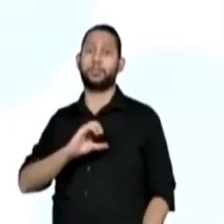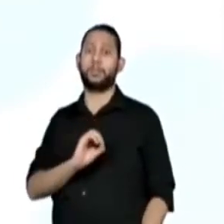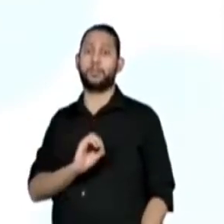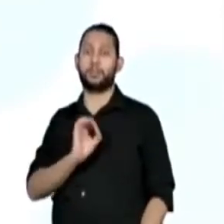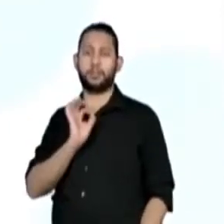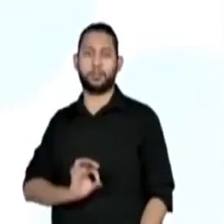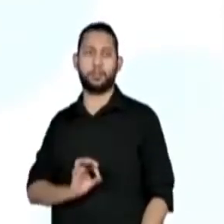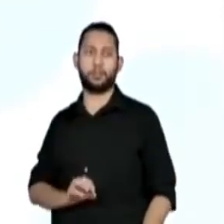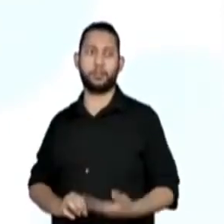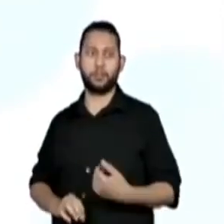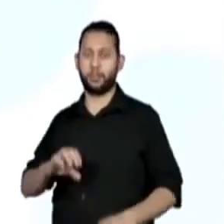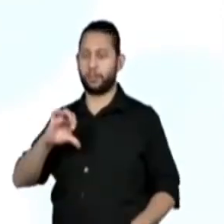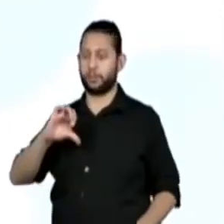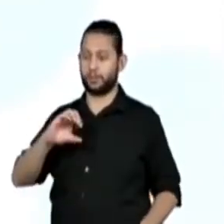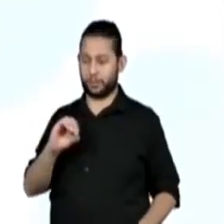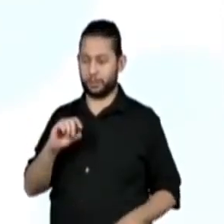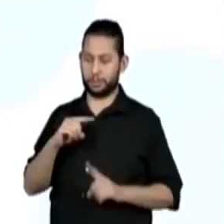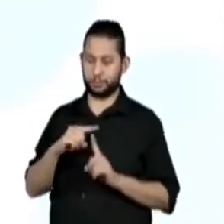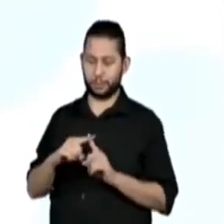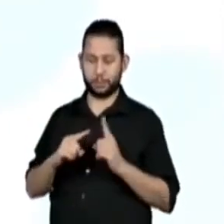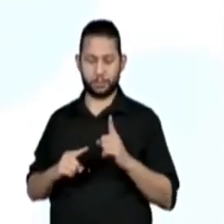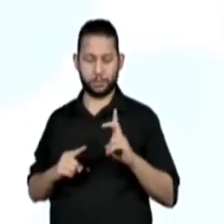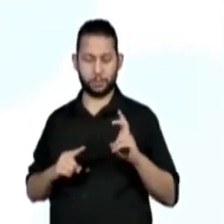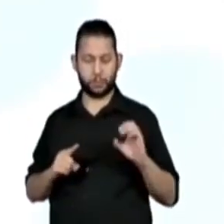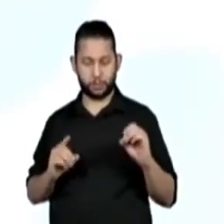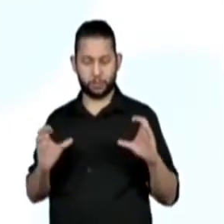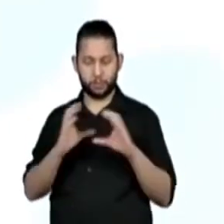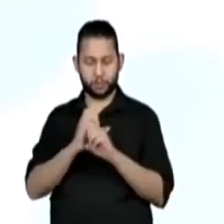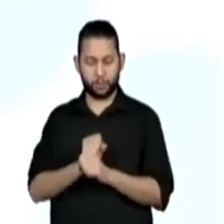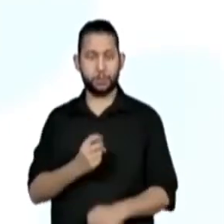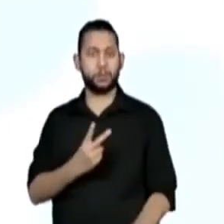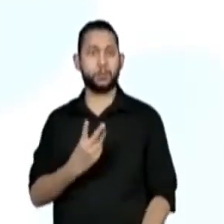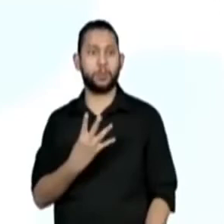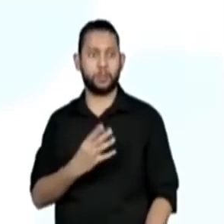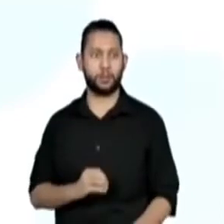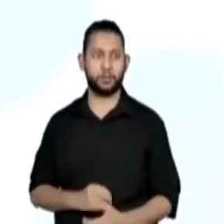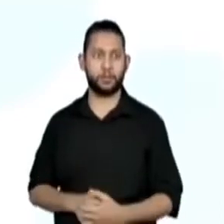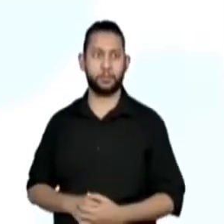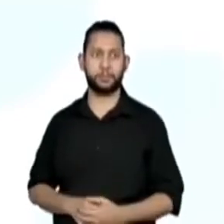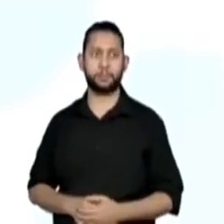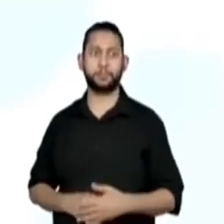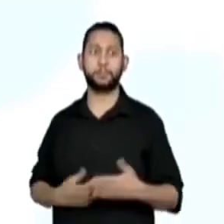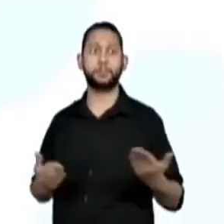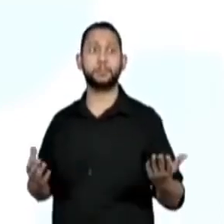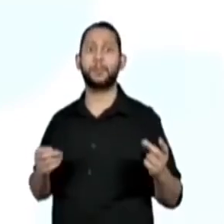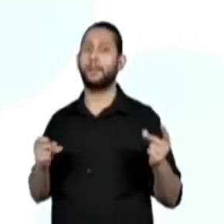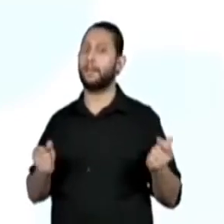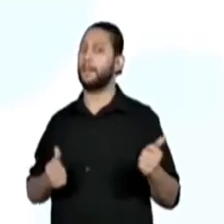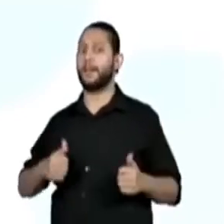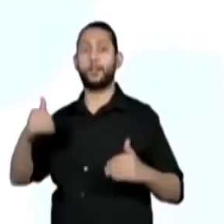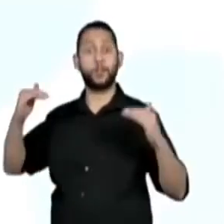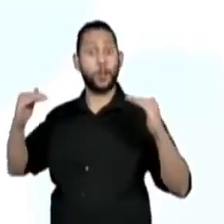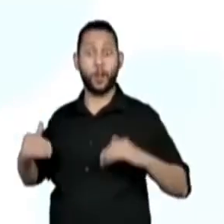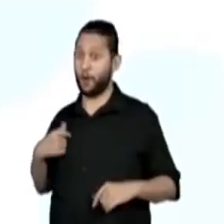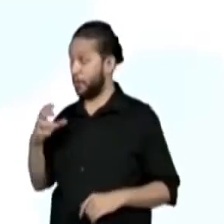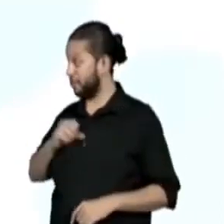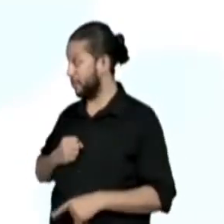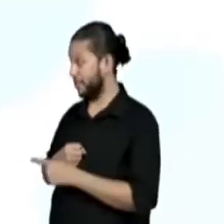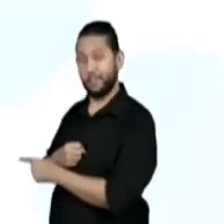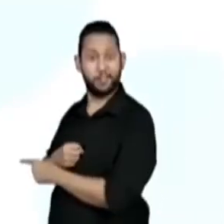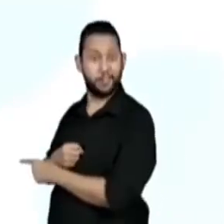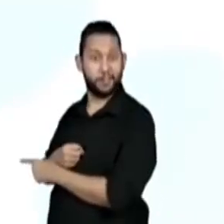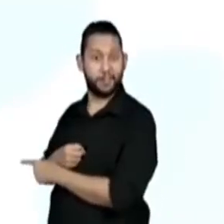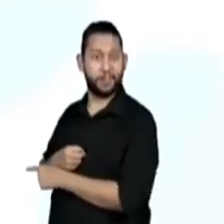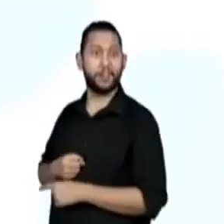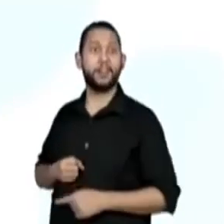né 90 mais 150 beleza e turma o essa aqui debaixo eu gostei